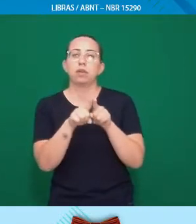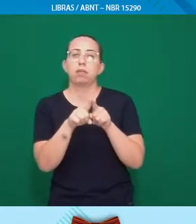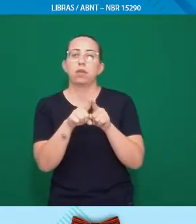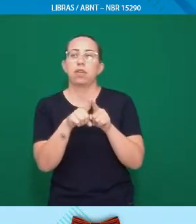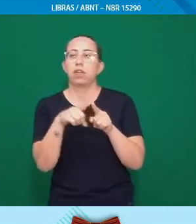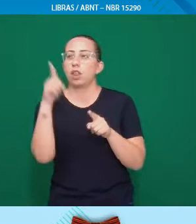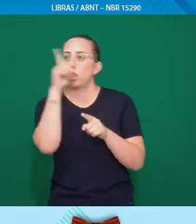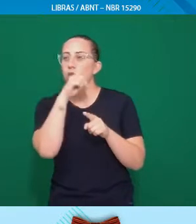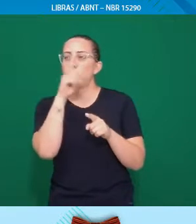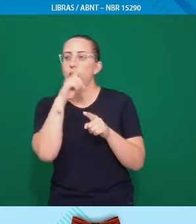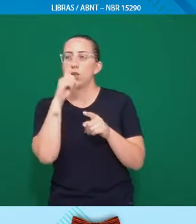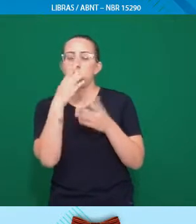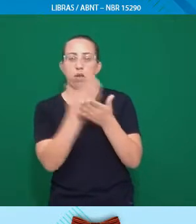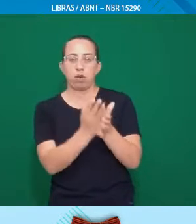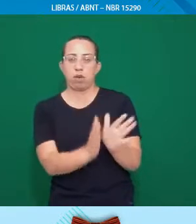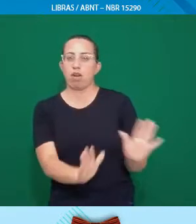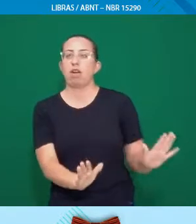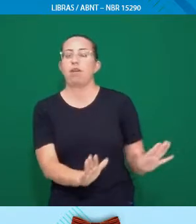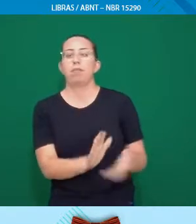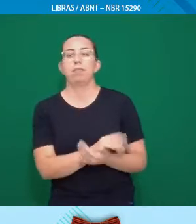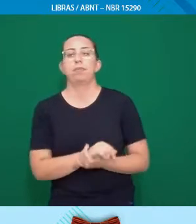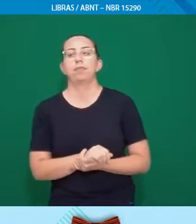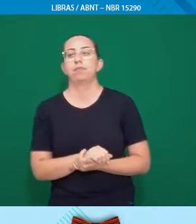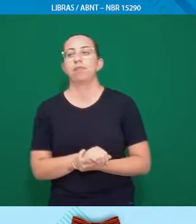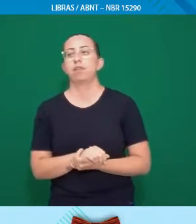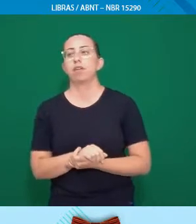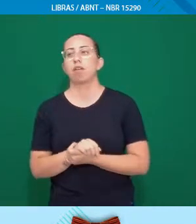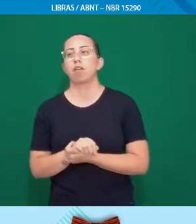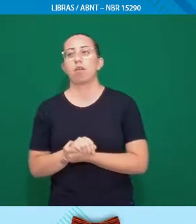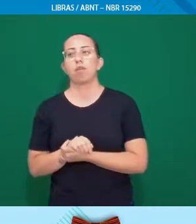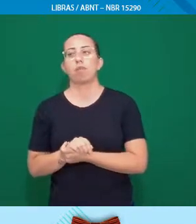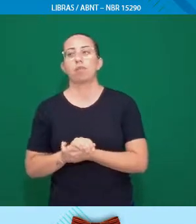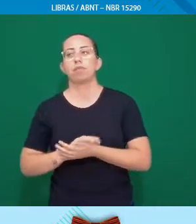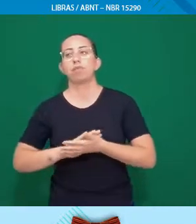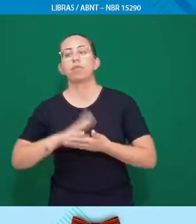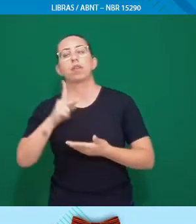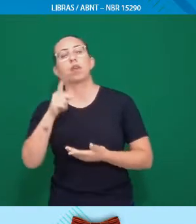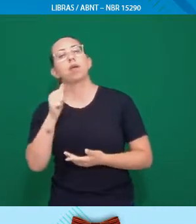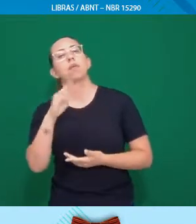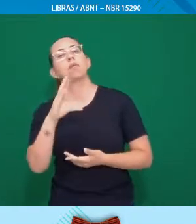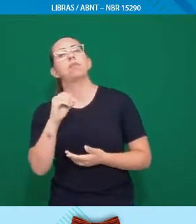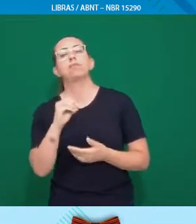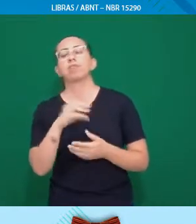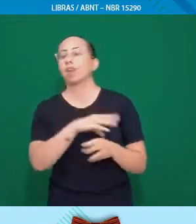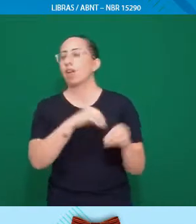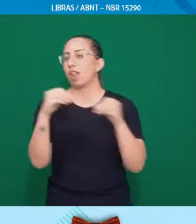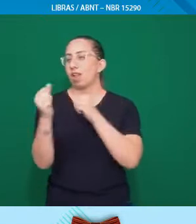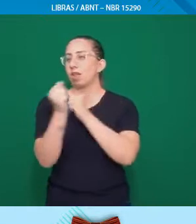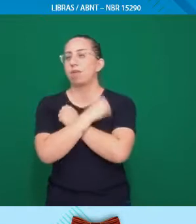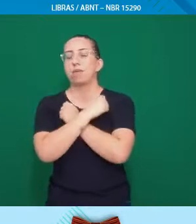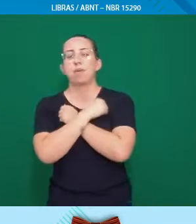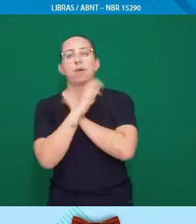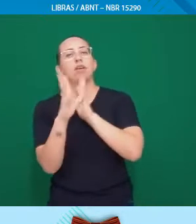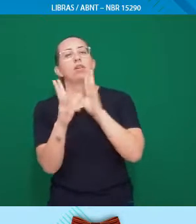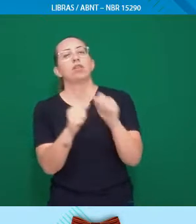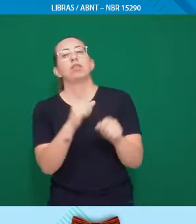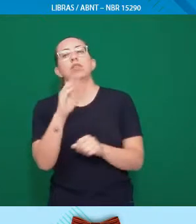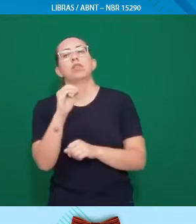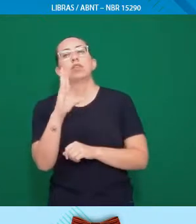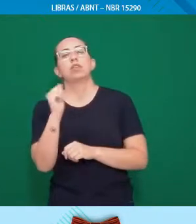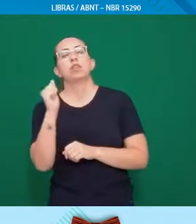companheiros que as 5 horas da manhã estamos fazendo fogo lá com a maior satisfação é um pacu leva um abraço a toda Diretoria da Corsan